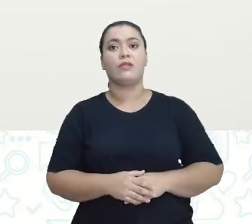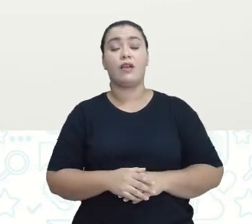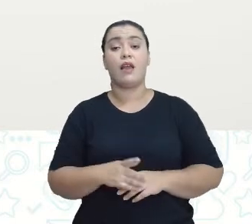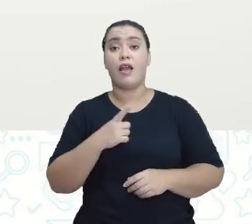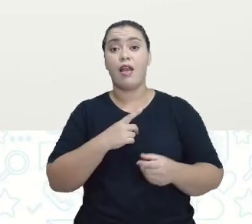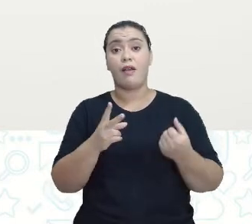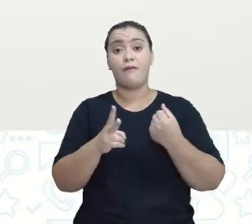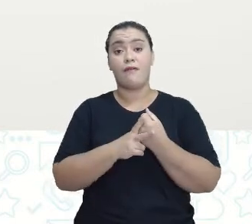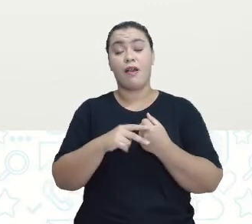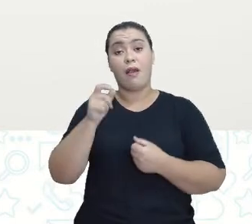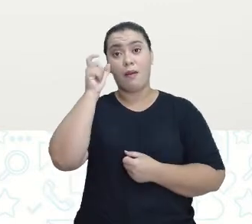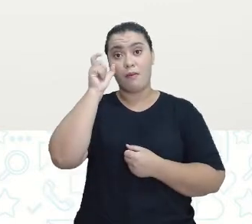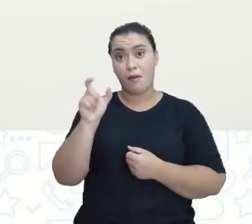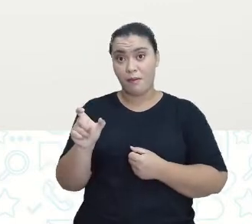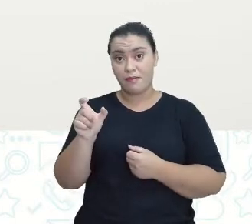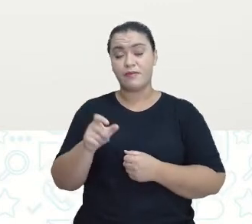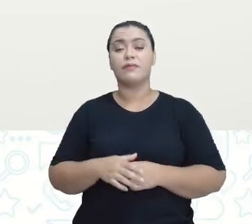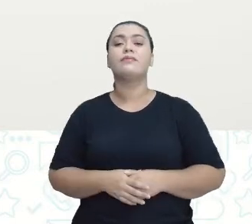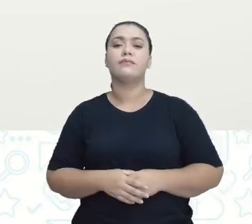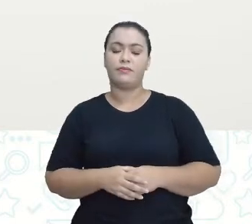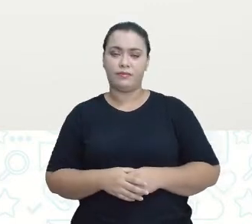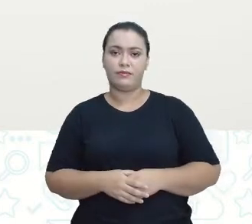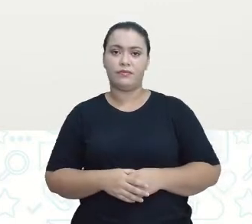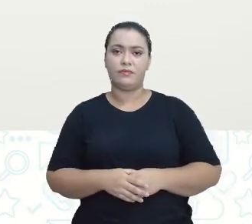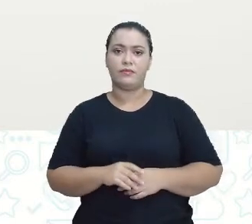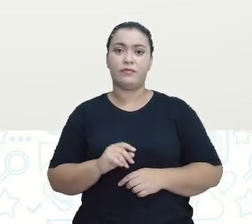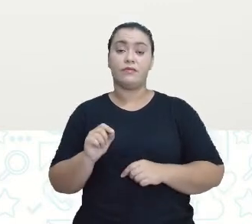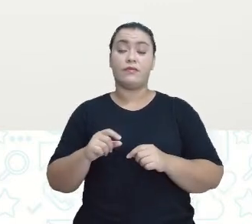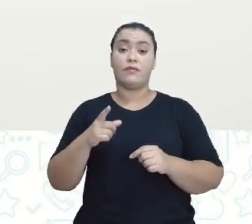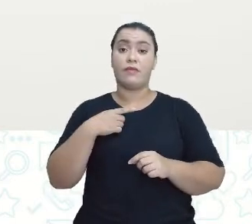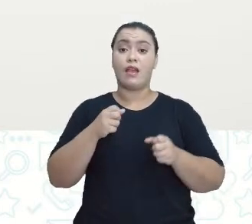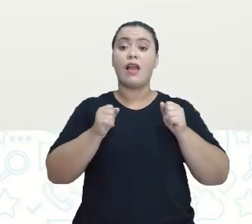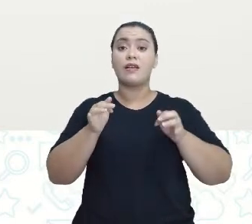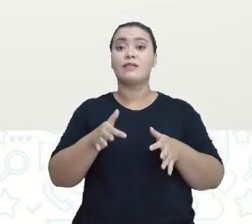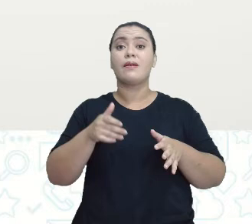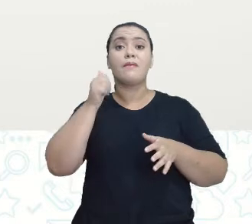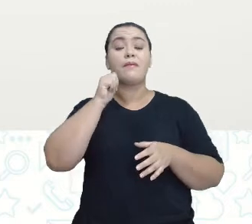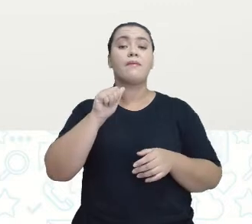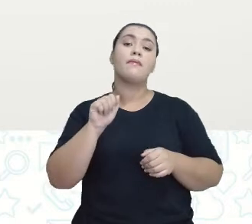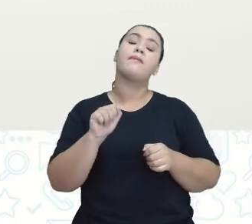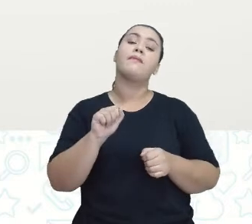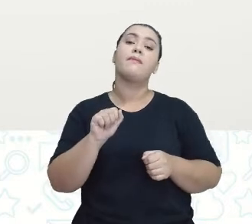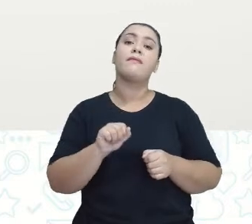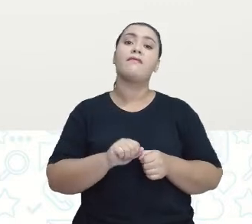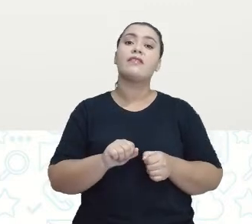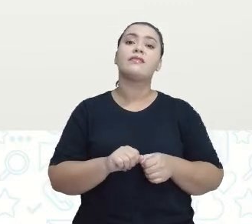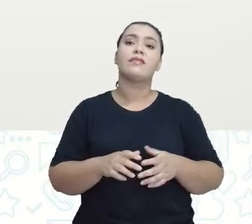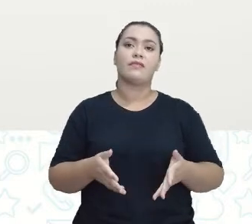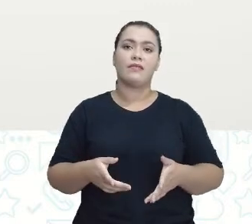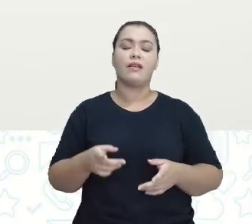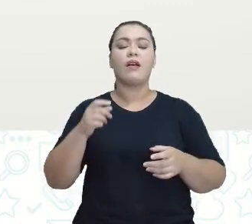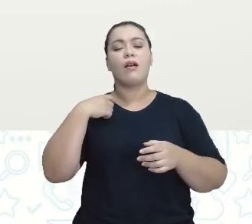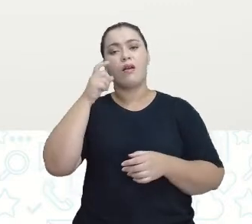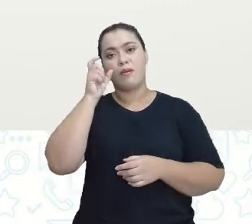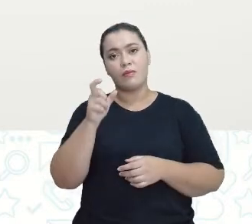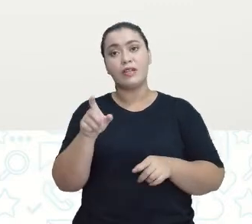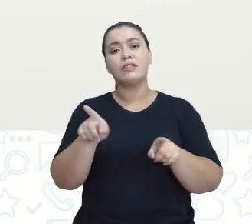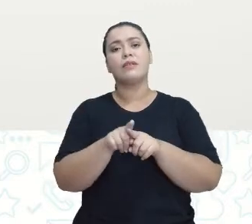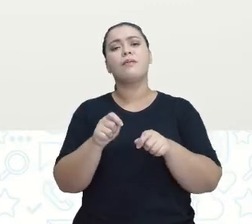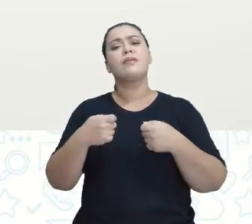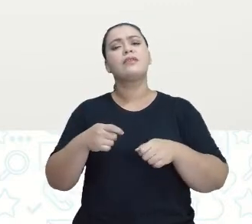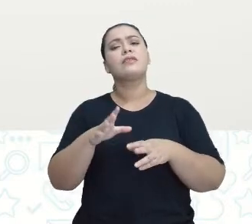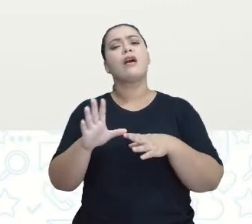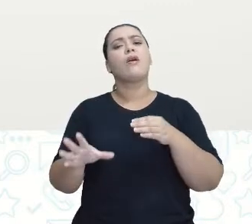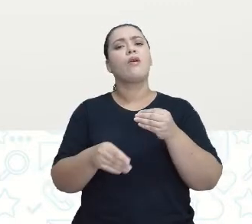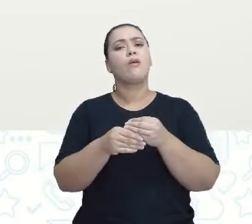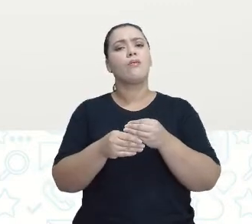verbo observava, ou seja, era ação praticada pela mãe, E eu preciso de um complemento para esse verbo.